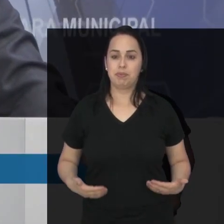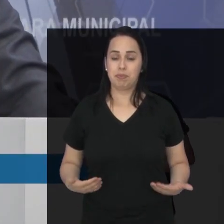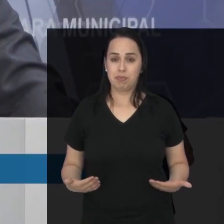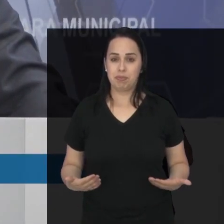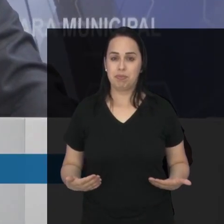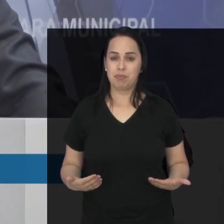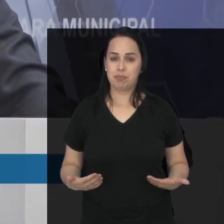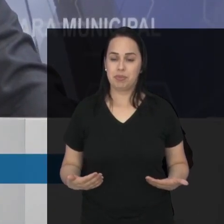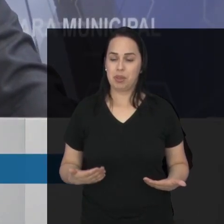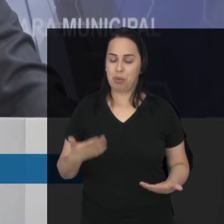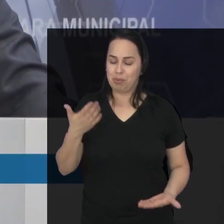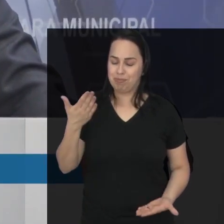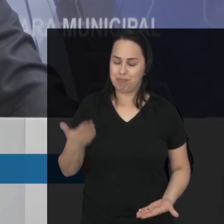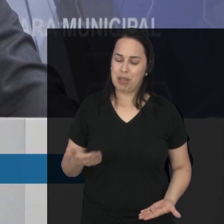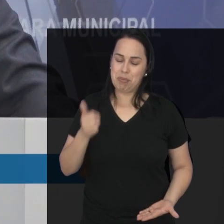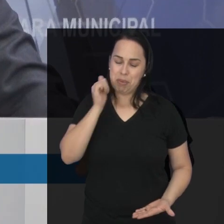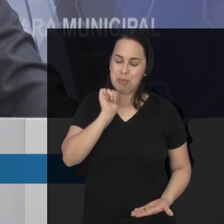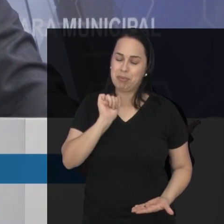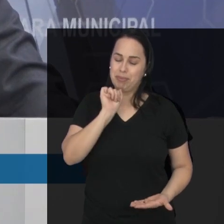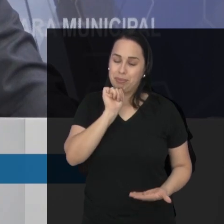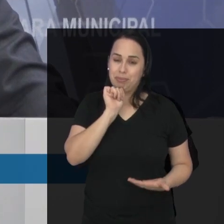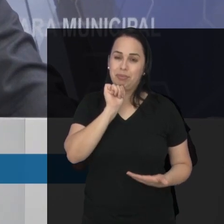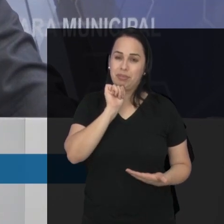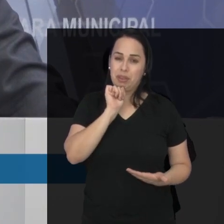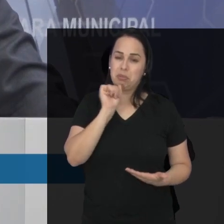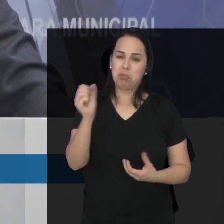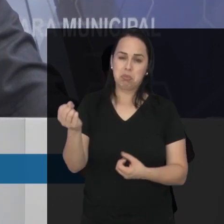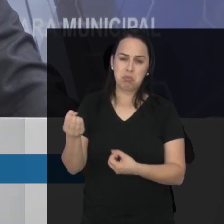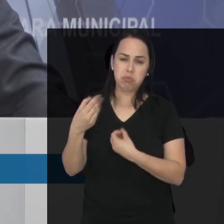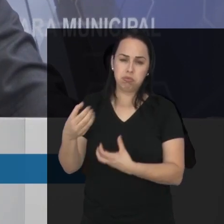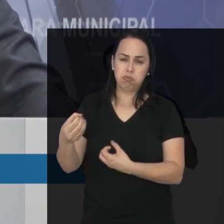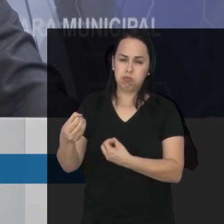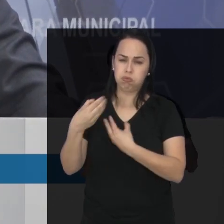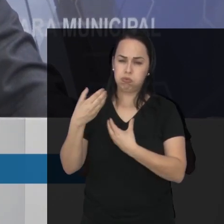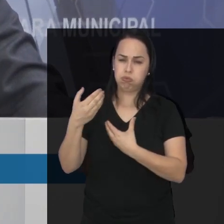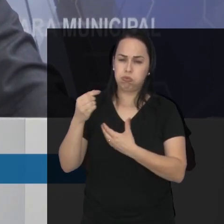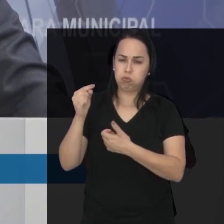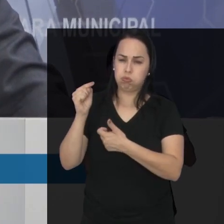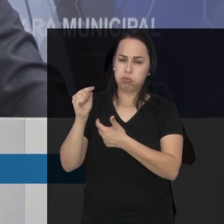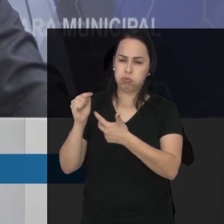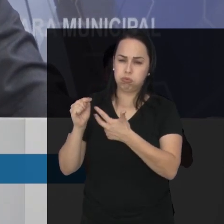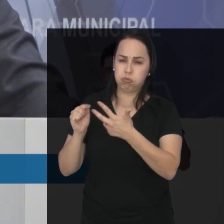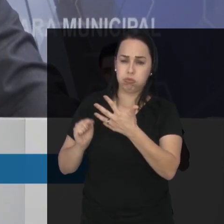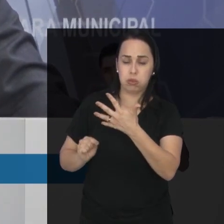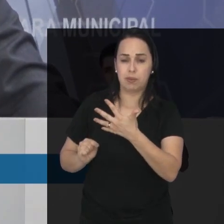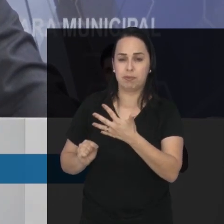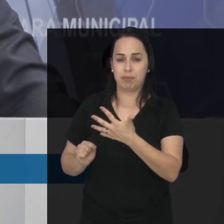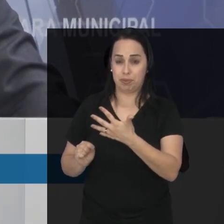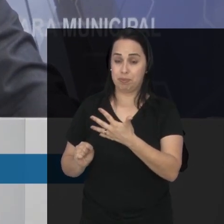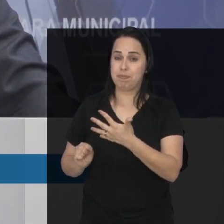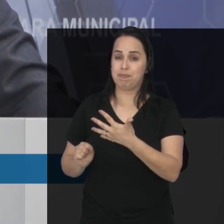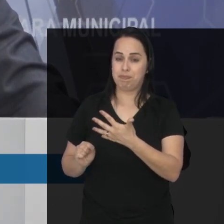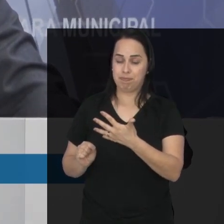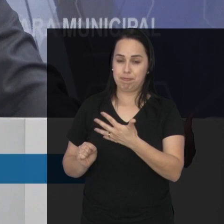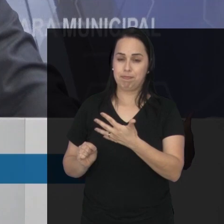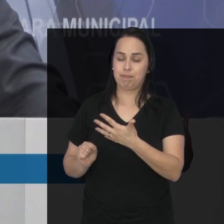vou ficar só nela, a minha mãe nos ensinou muitas coisas.